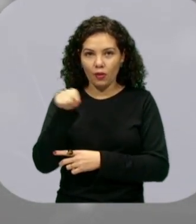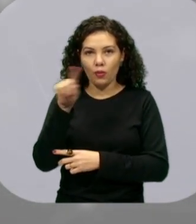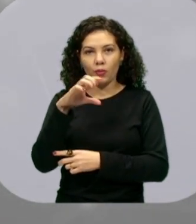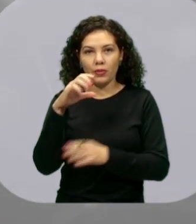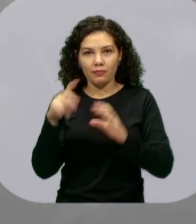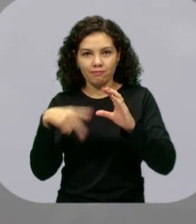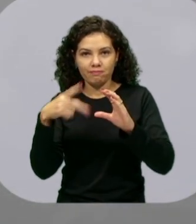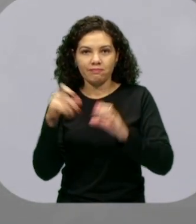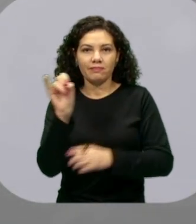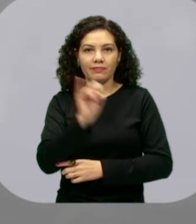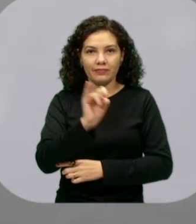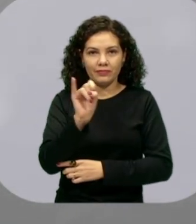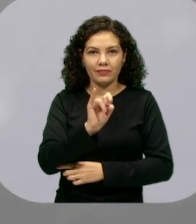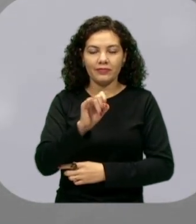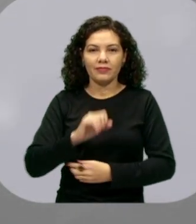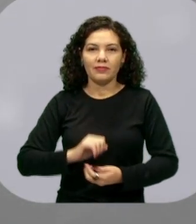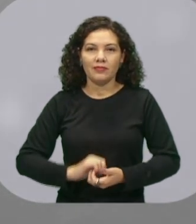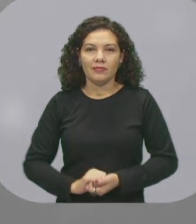@Câmara Itajaí.